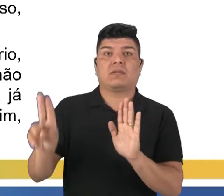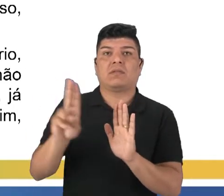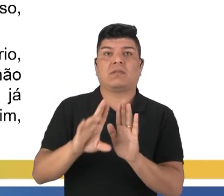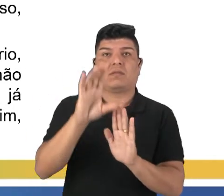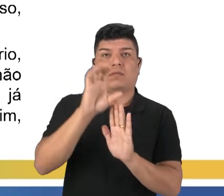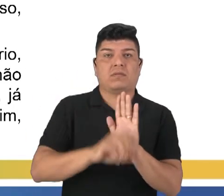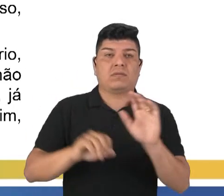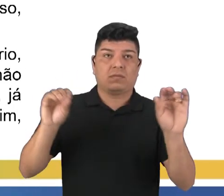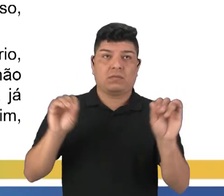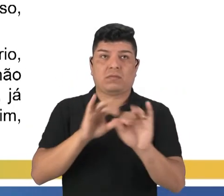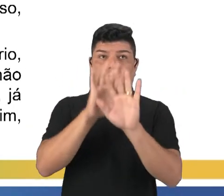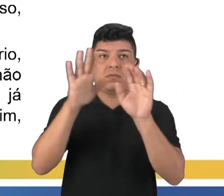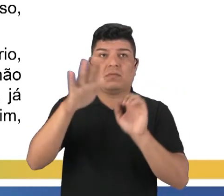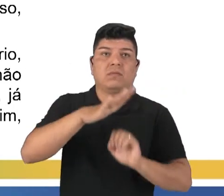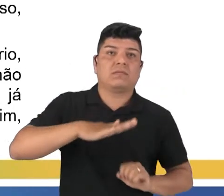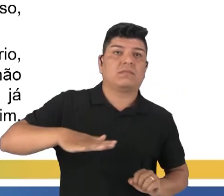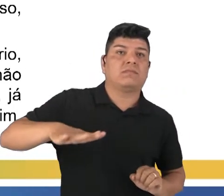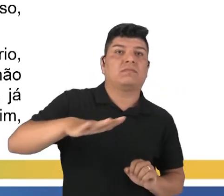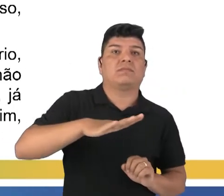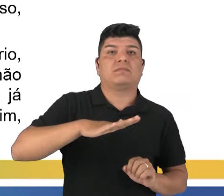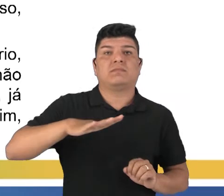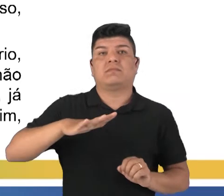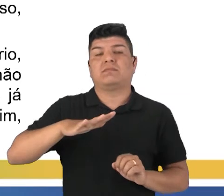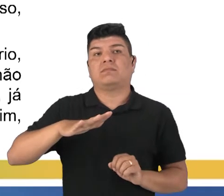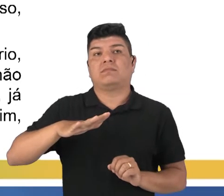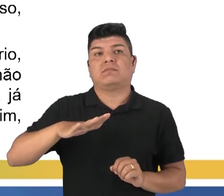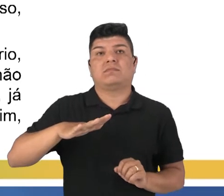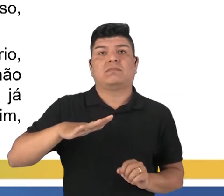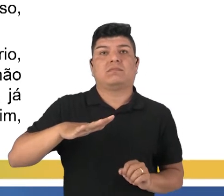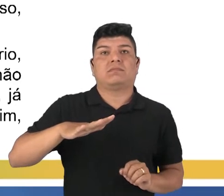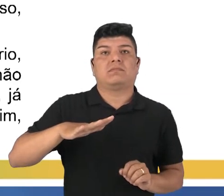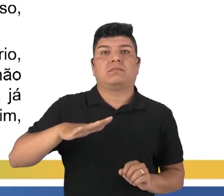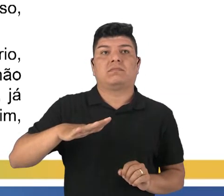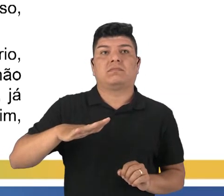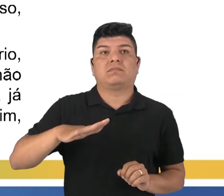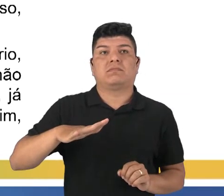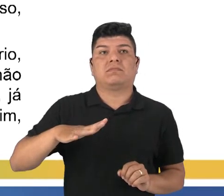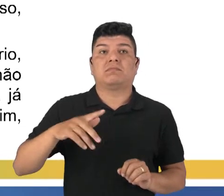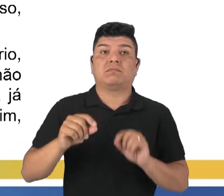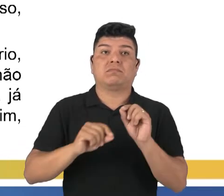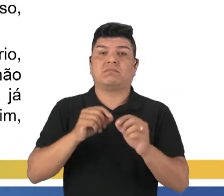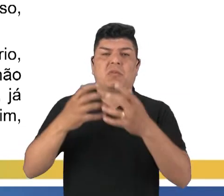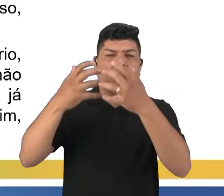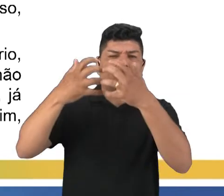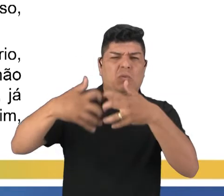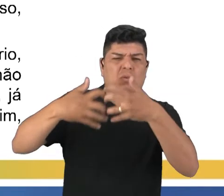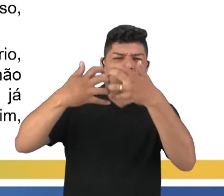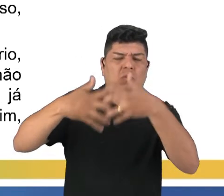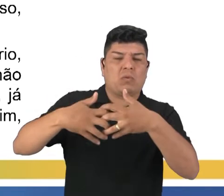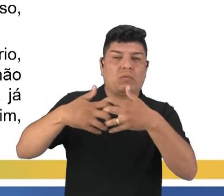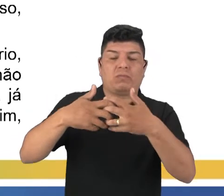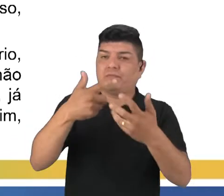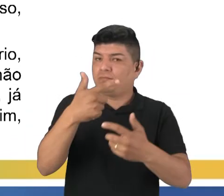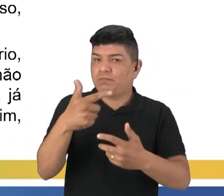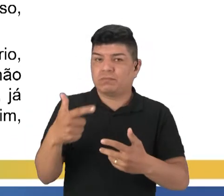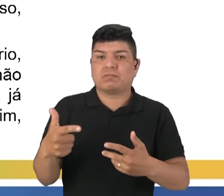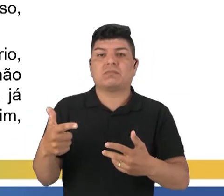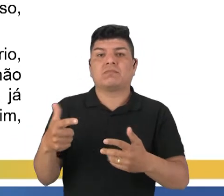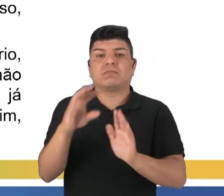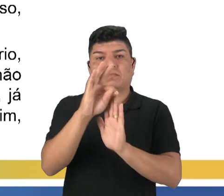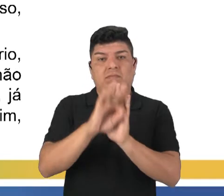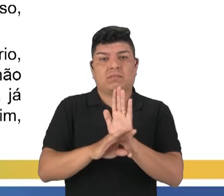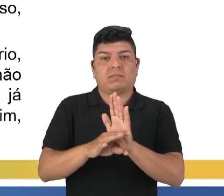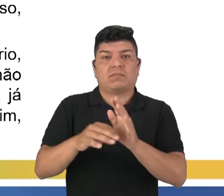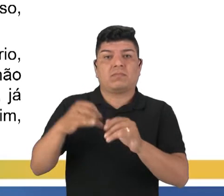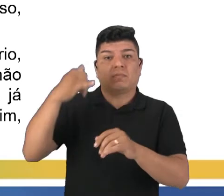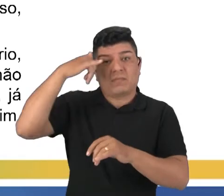conceitos claros e gerais que não trazem ali confusão para aquele texto, tá? Temos